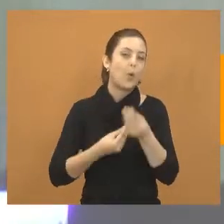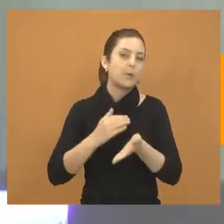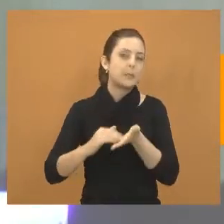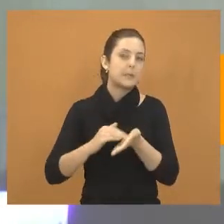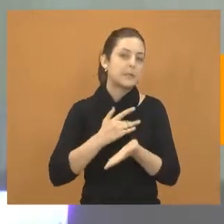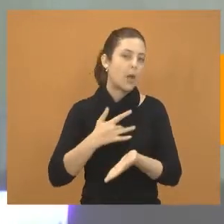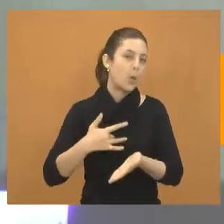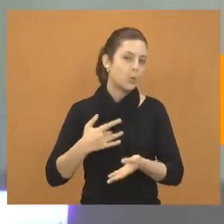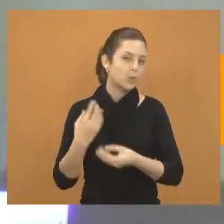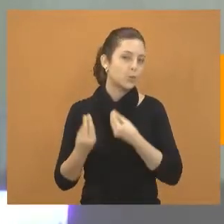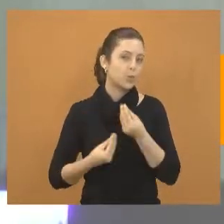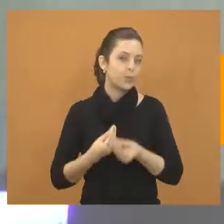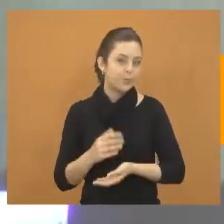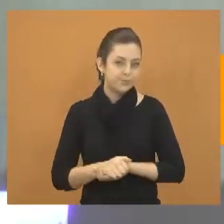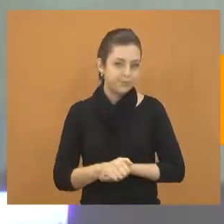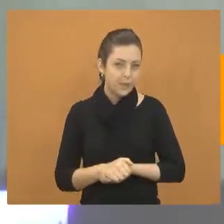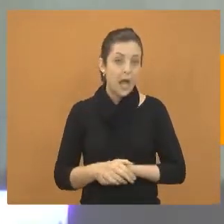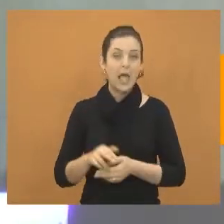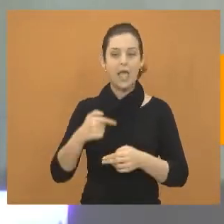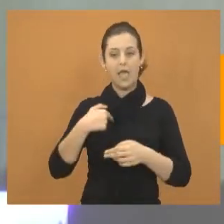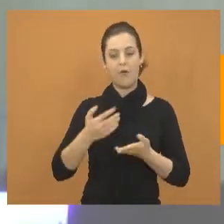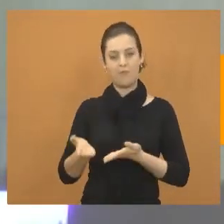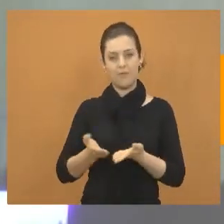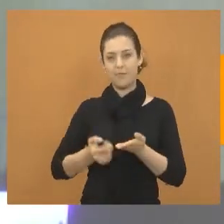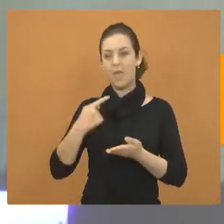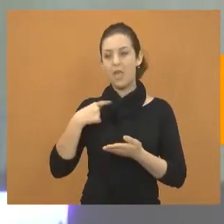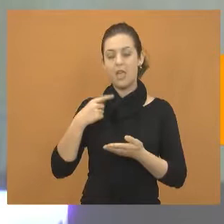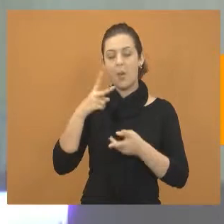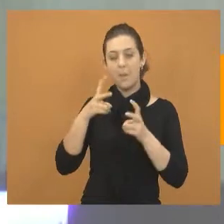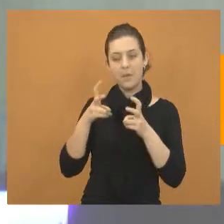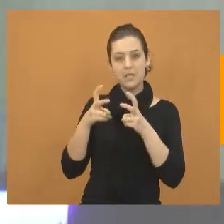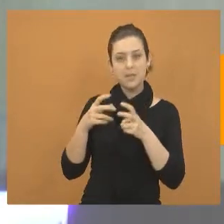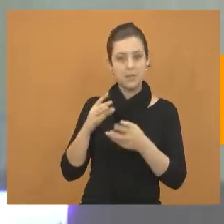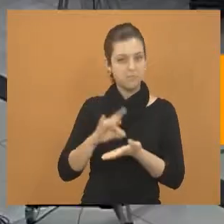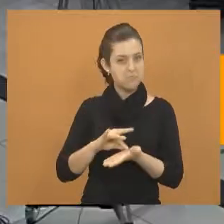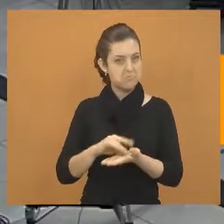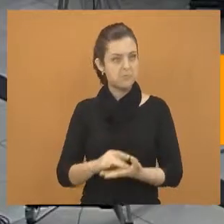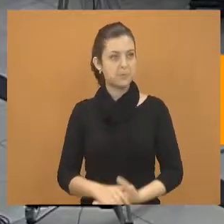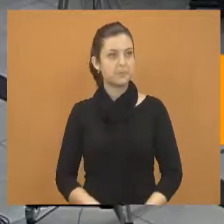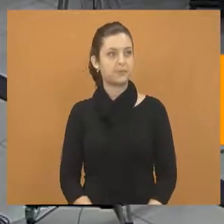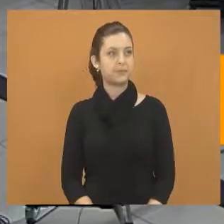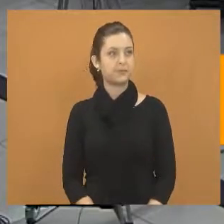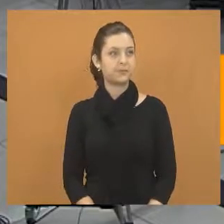Secretaria de Saúde. Então, isso, enquanto servidora, estou vendo em loco. Tá? É só um informativo.